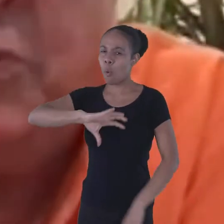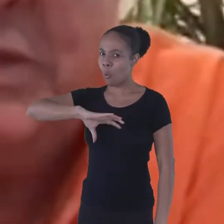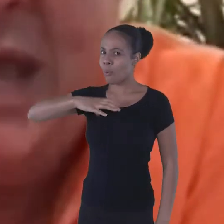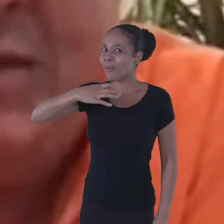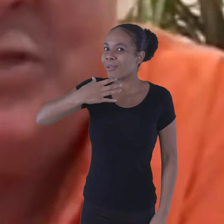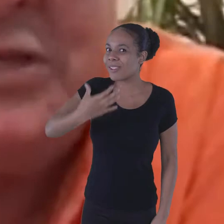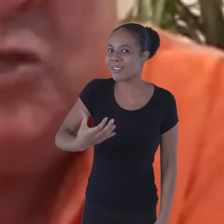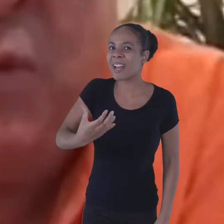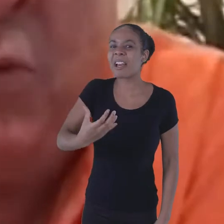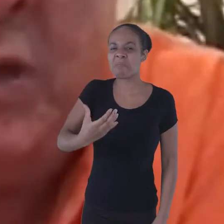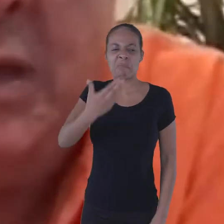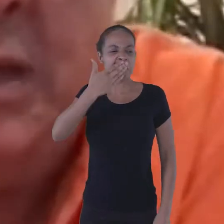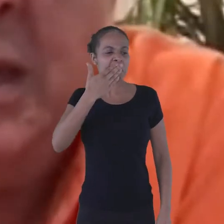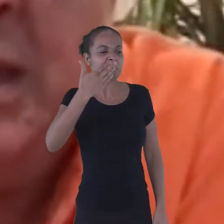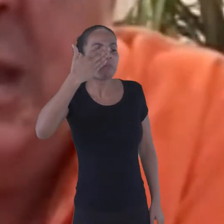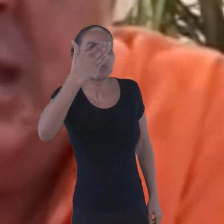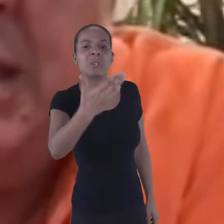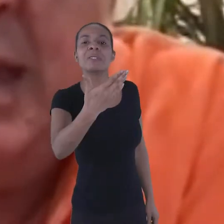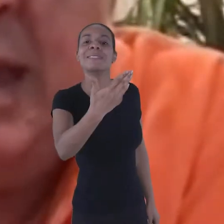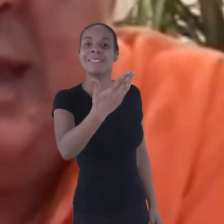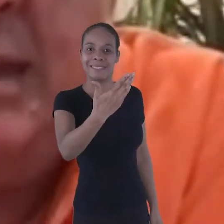se expuseram, se expõem,